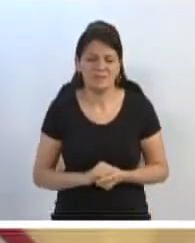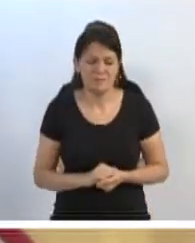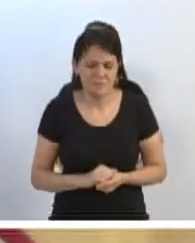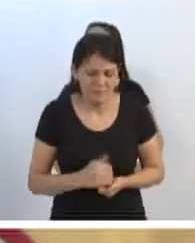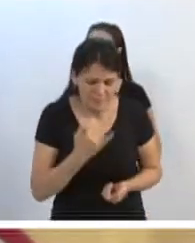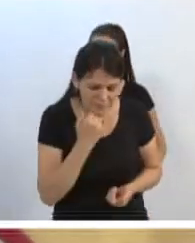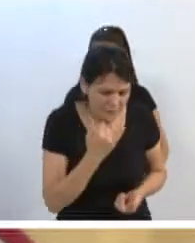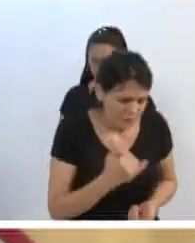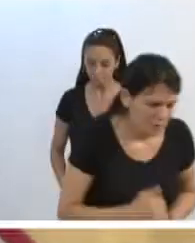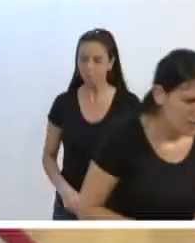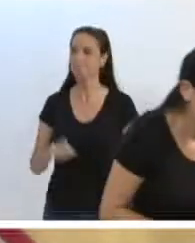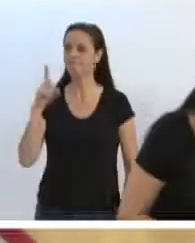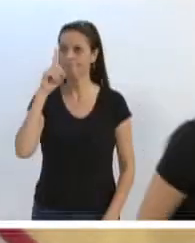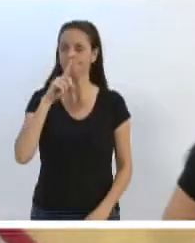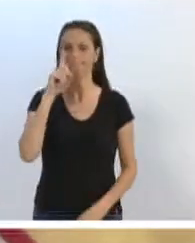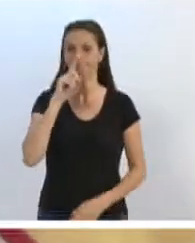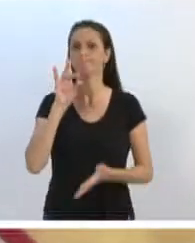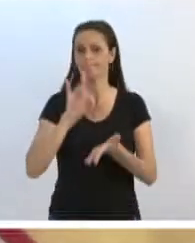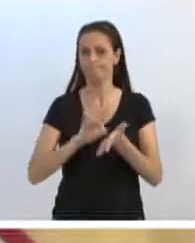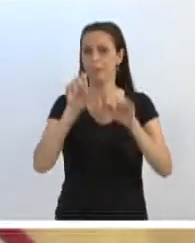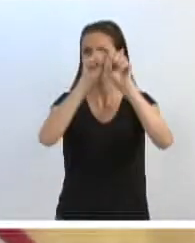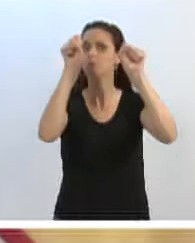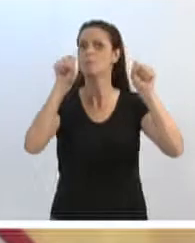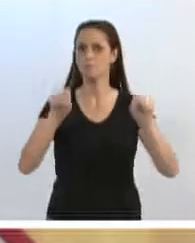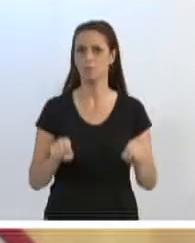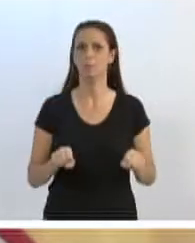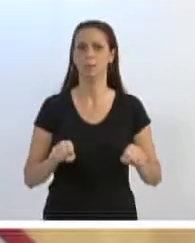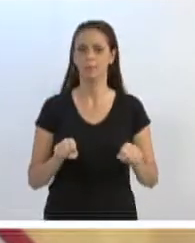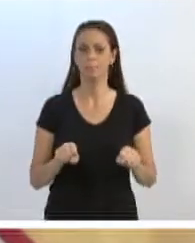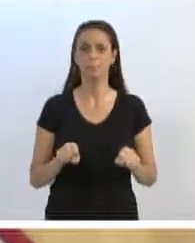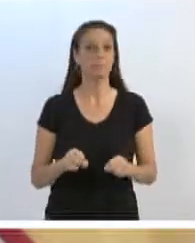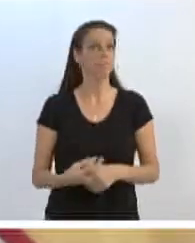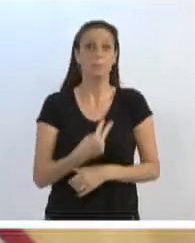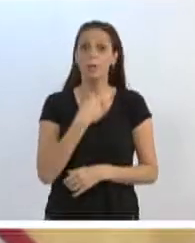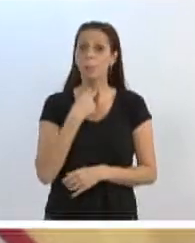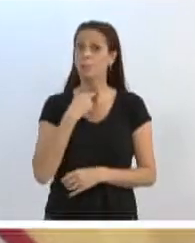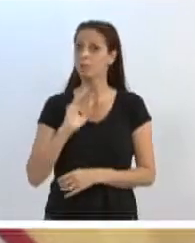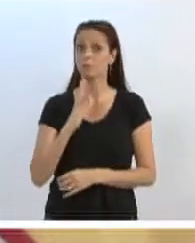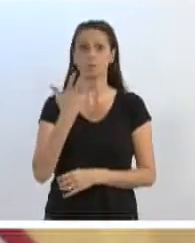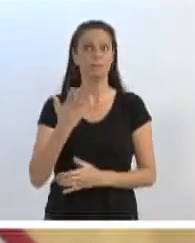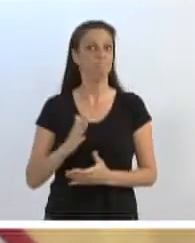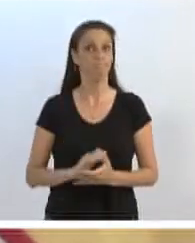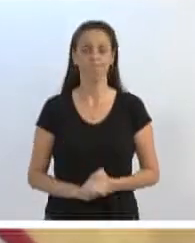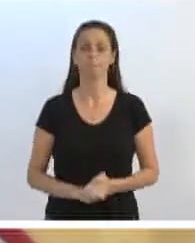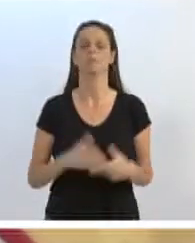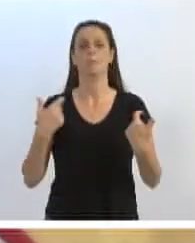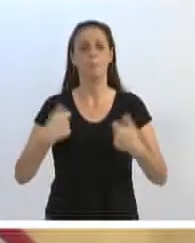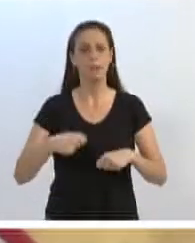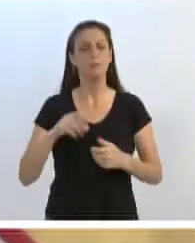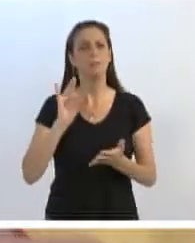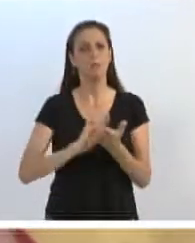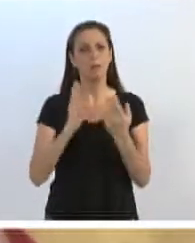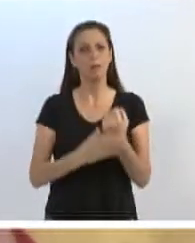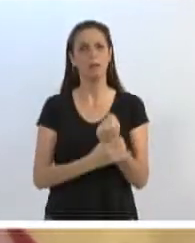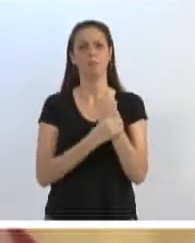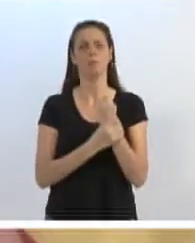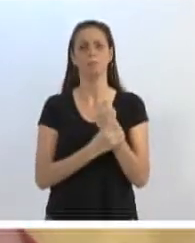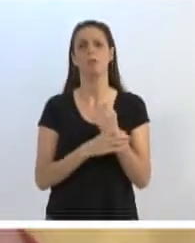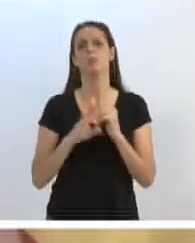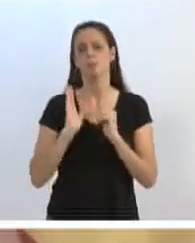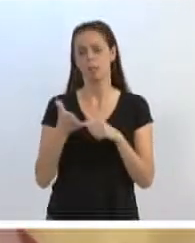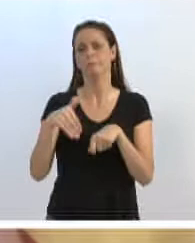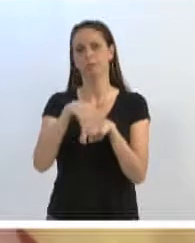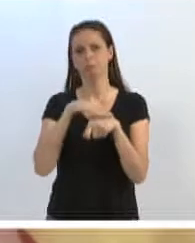nós estamos tendo falhas básicas do sistema vergonhas e isso não pode acontecer então nós precisamos garantir que eu tenho conversado